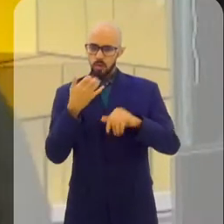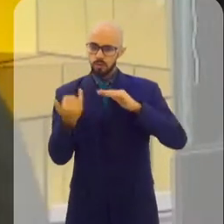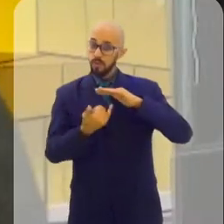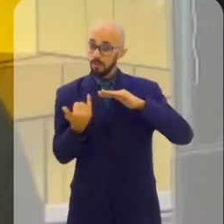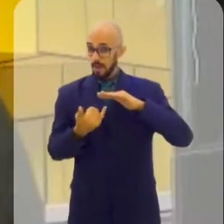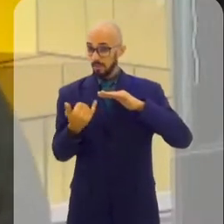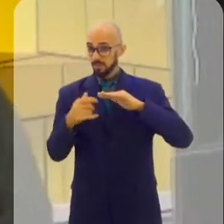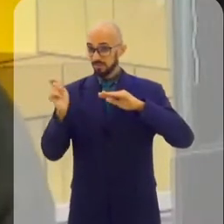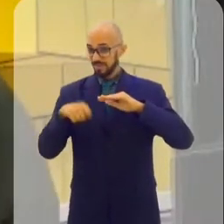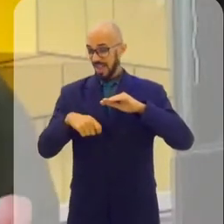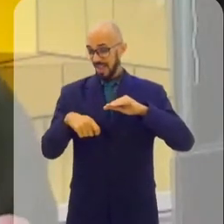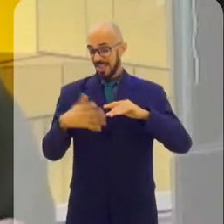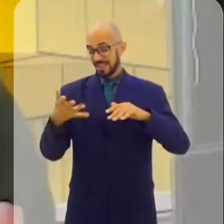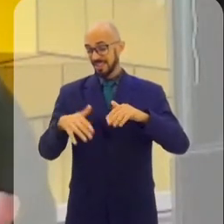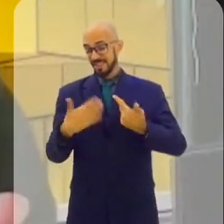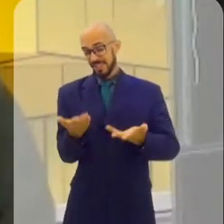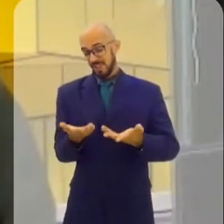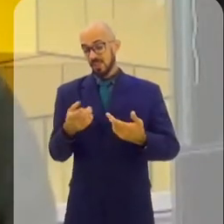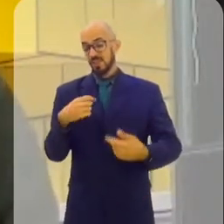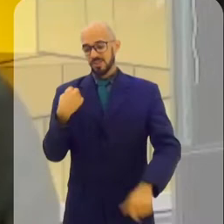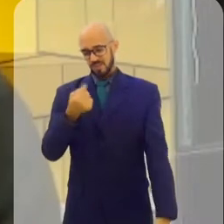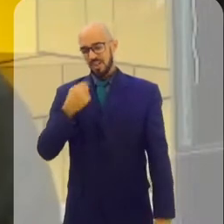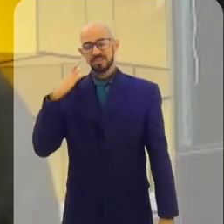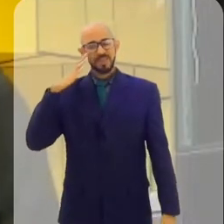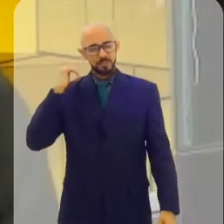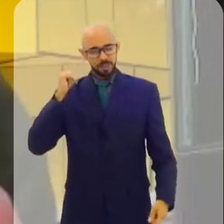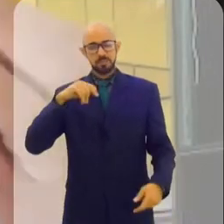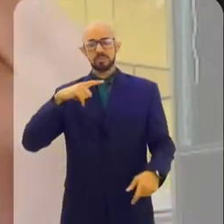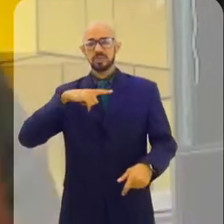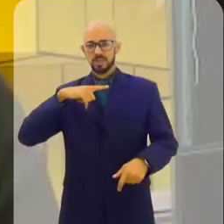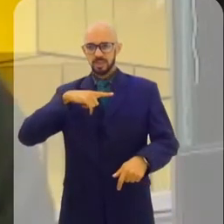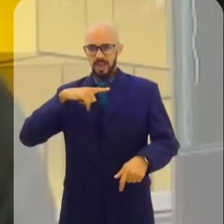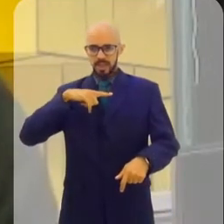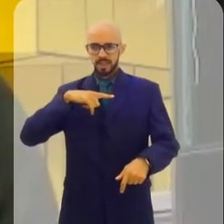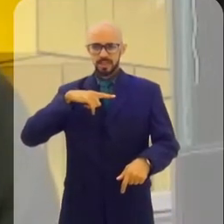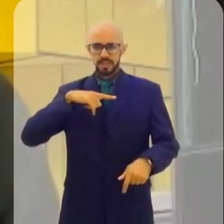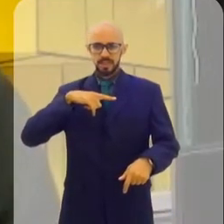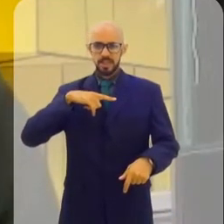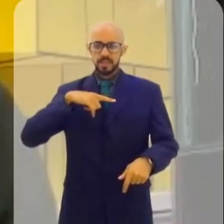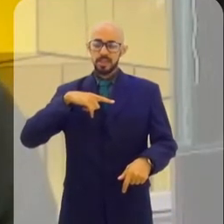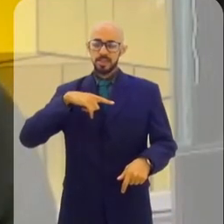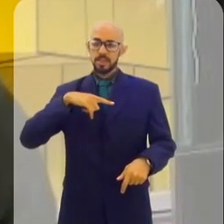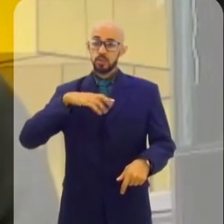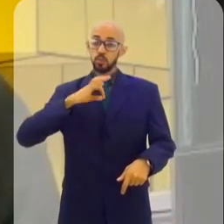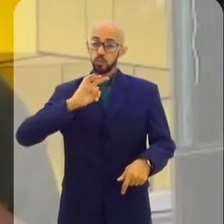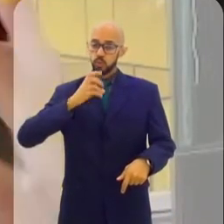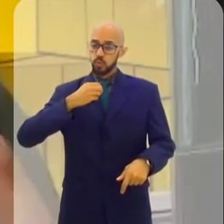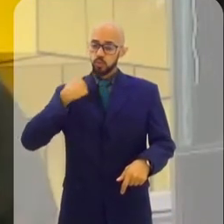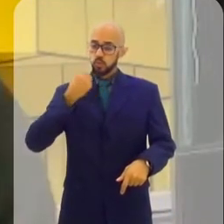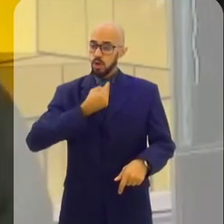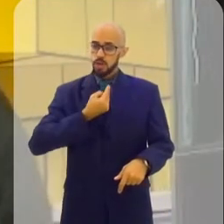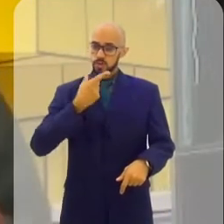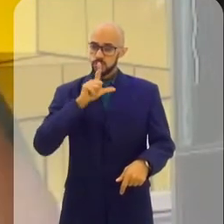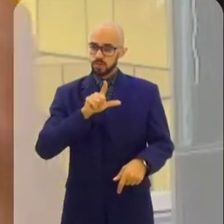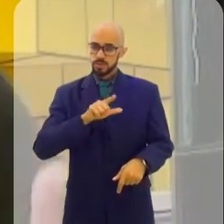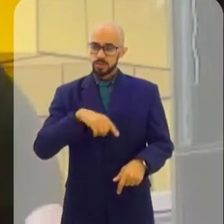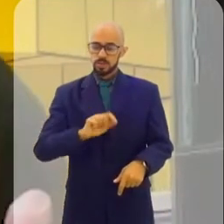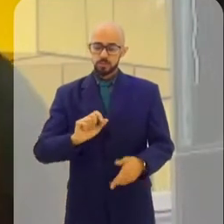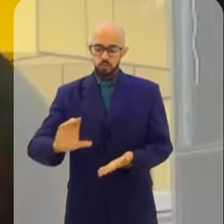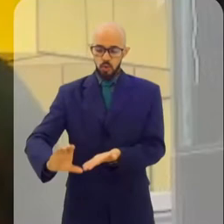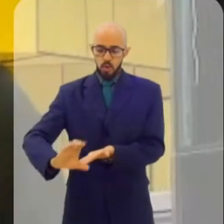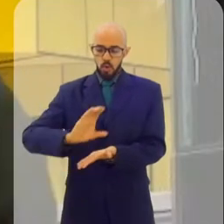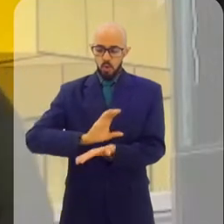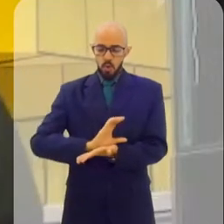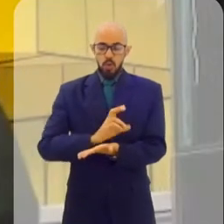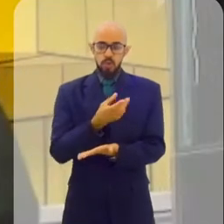informal, né? Então, a gente tem noção de que isso que a gente conseguiu mapear, né, esses valores, tanto do